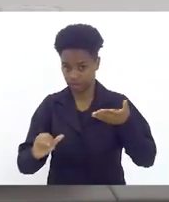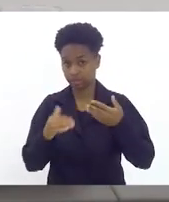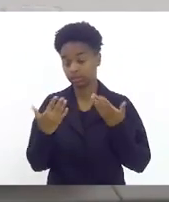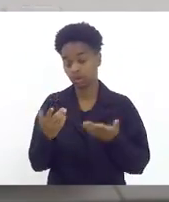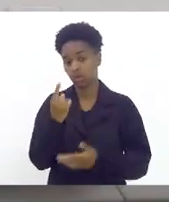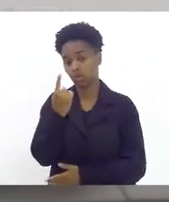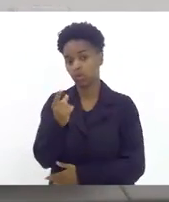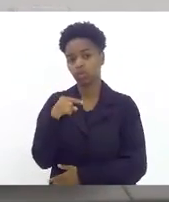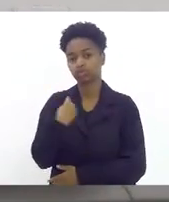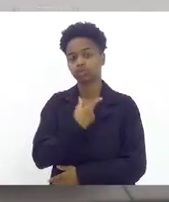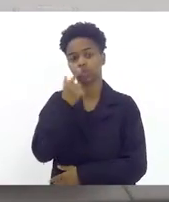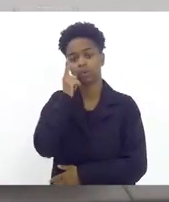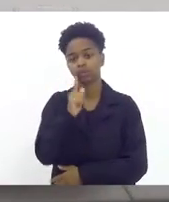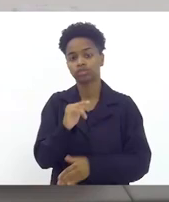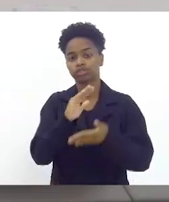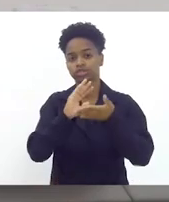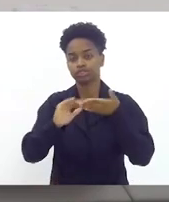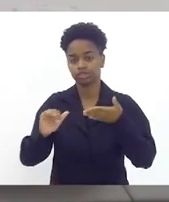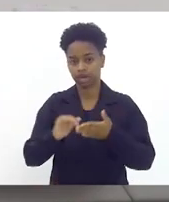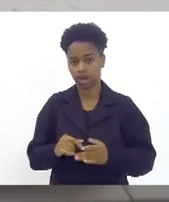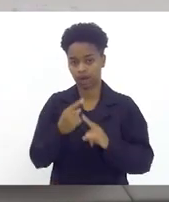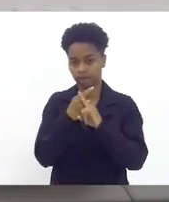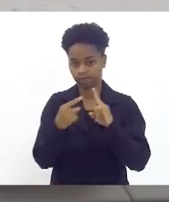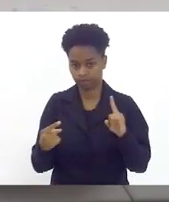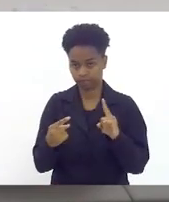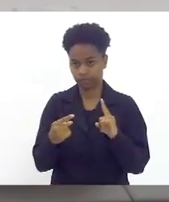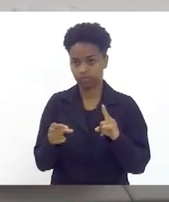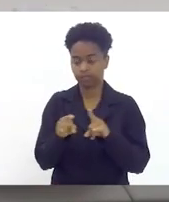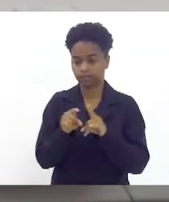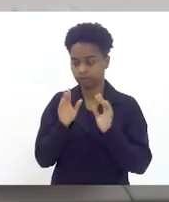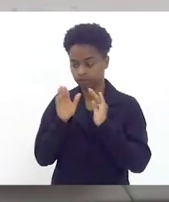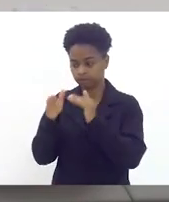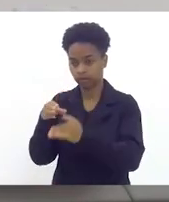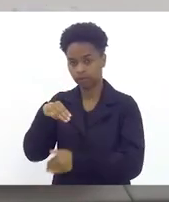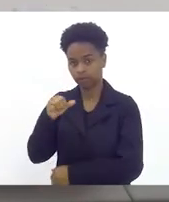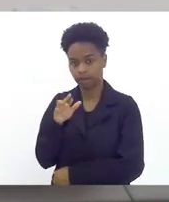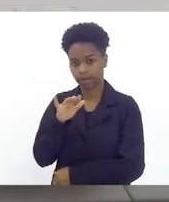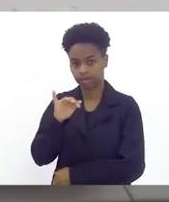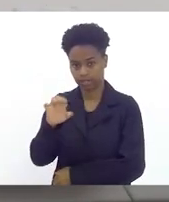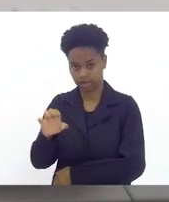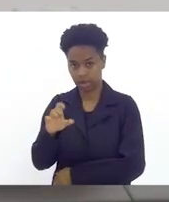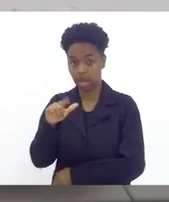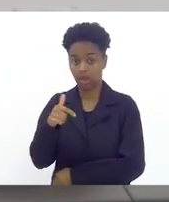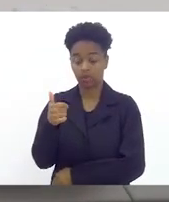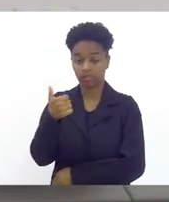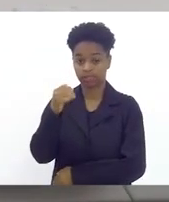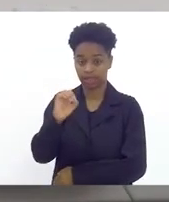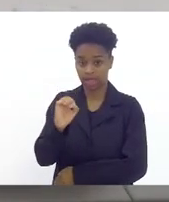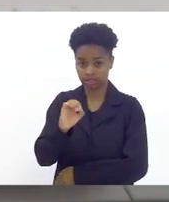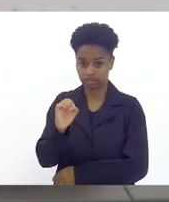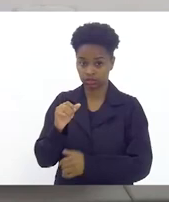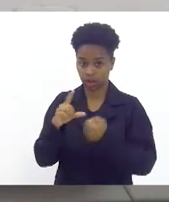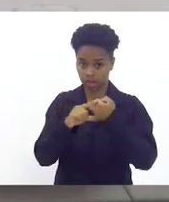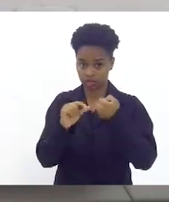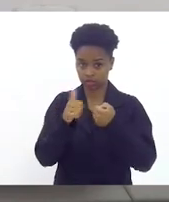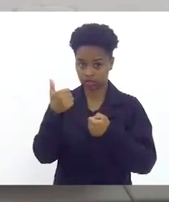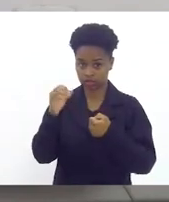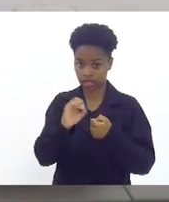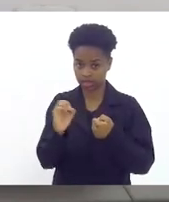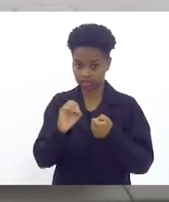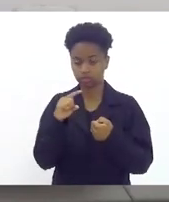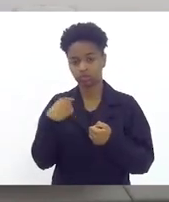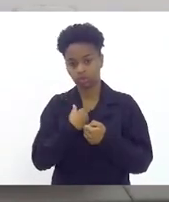um que a gente conseguiu derrubar o veto isso aqui é dirigido a Marie que é o décimo o artigo décimo que foi um veto